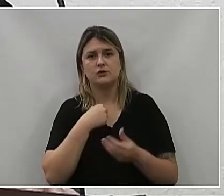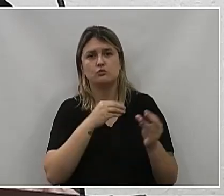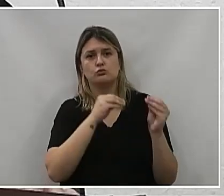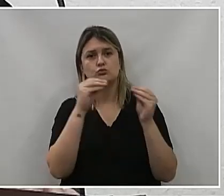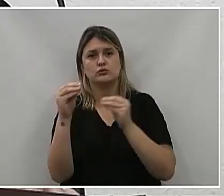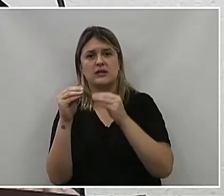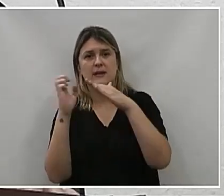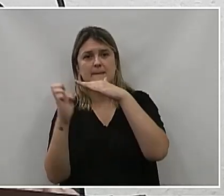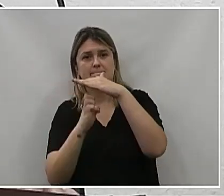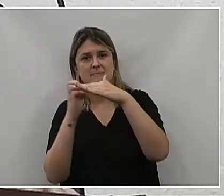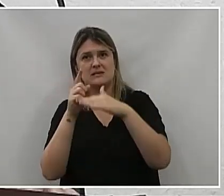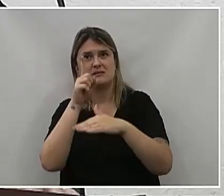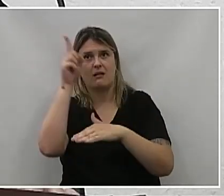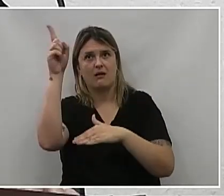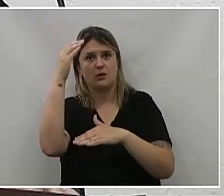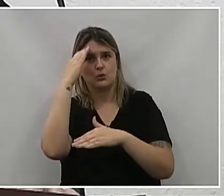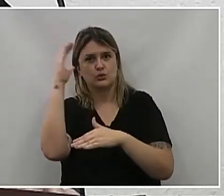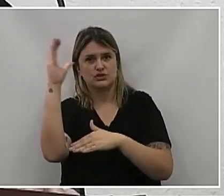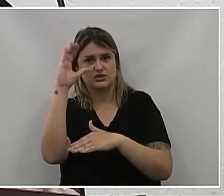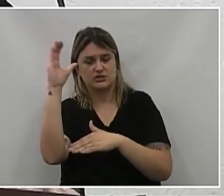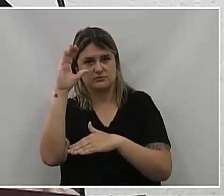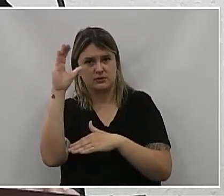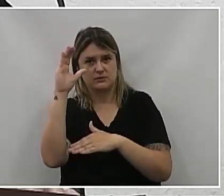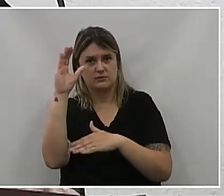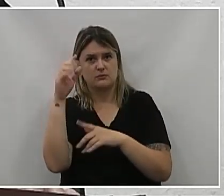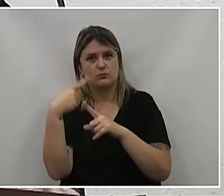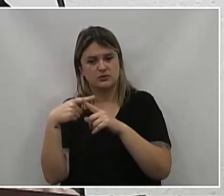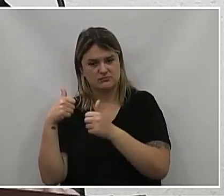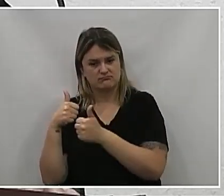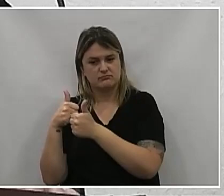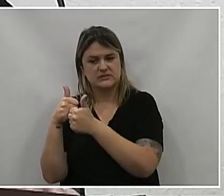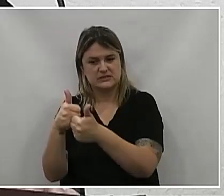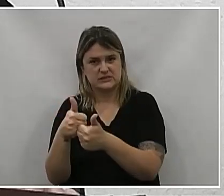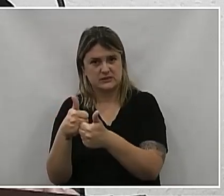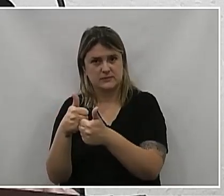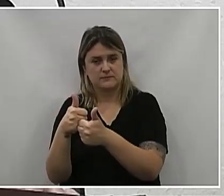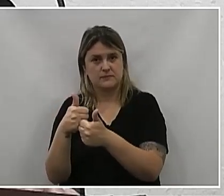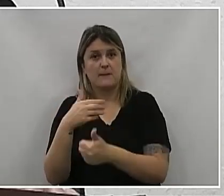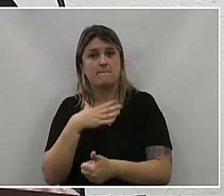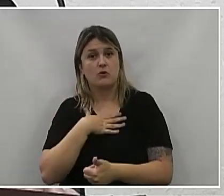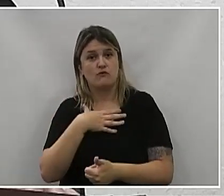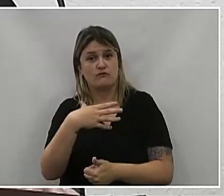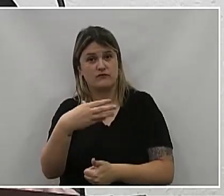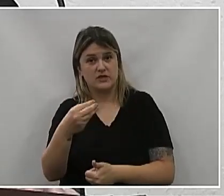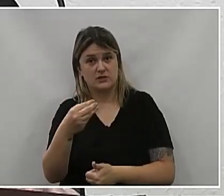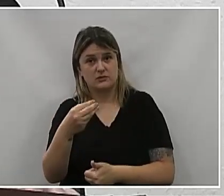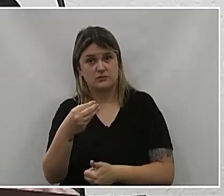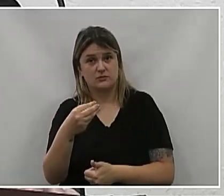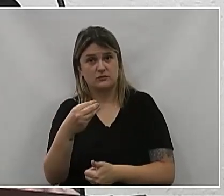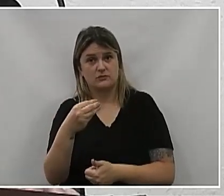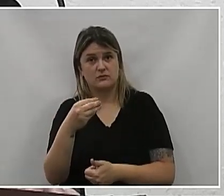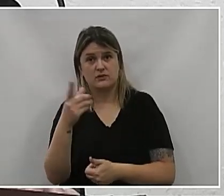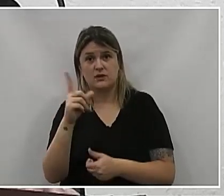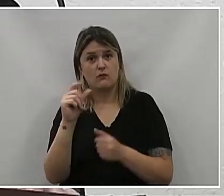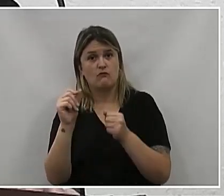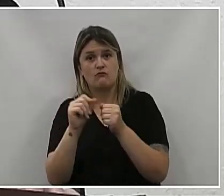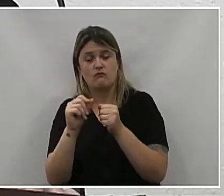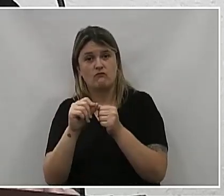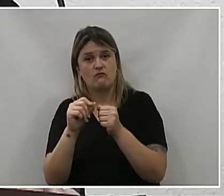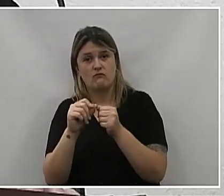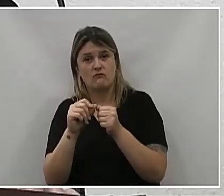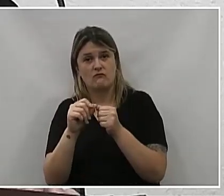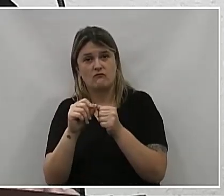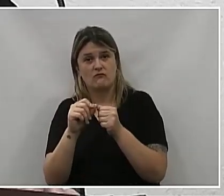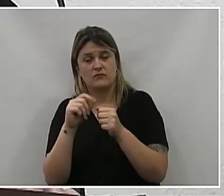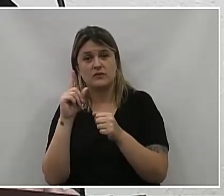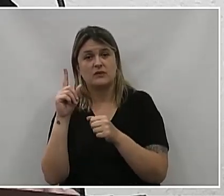minhas empresas para Curitiba. Tamanha perseguição. O meu filho nem faz mais parte do quadro da